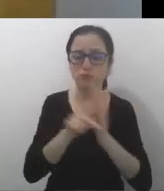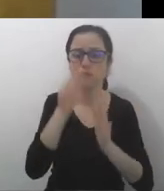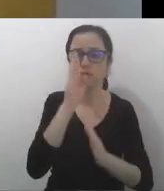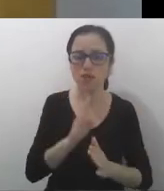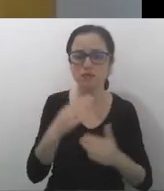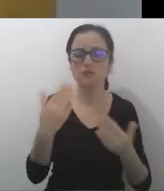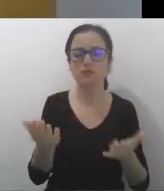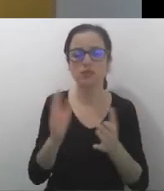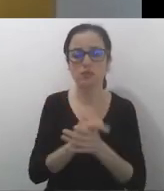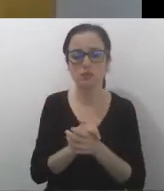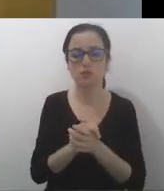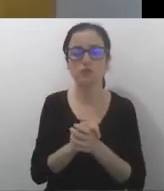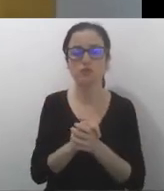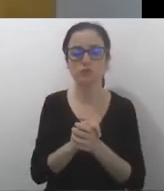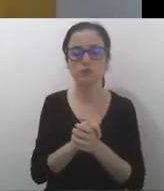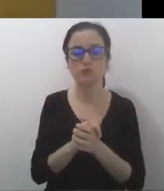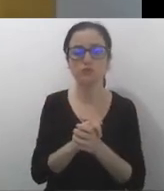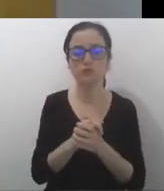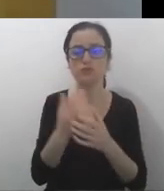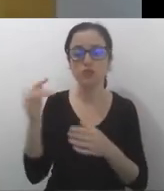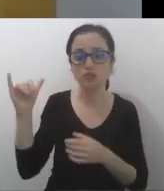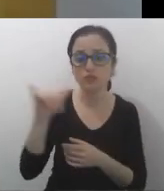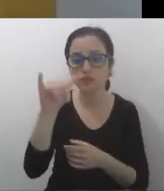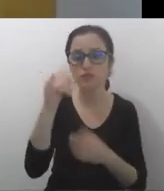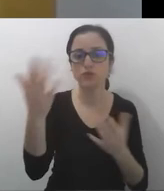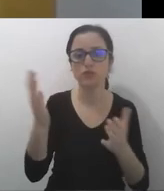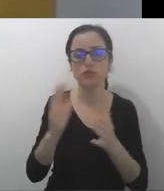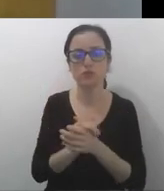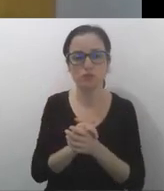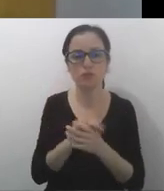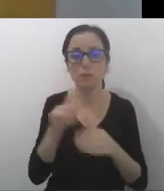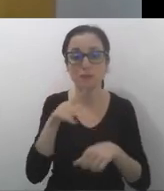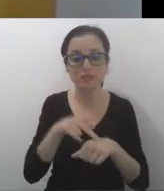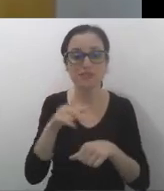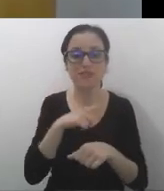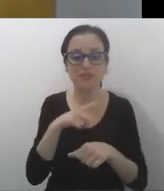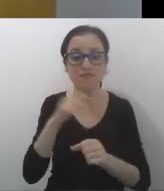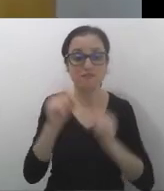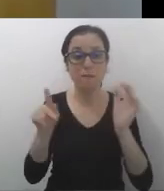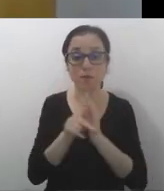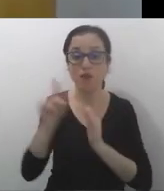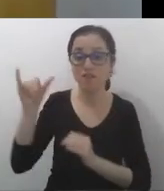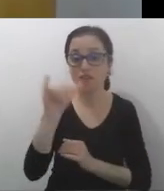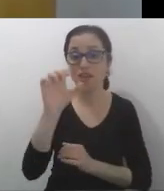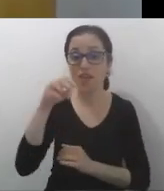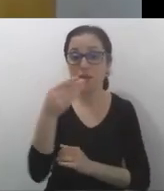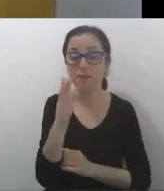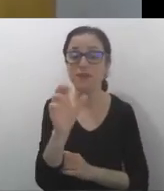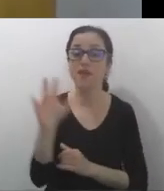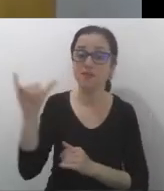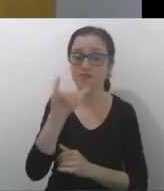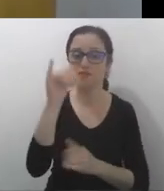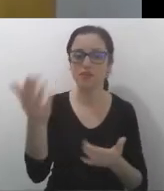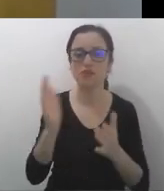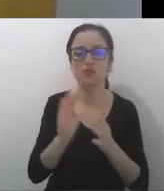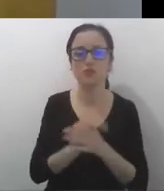um país que tem uma fábrica de aviões como a Embraer, isso não é qualquer coisa, né? Então, você,